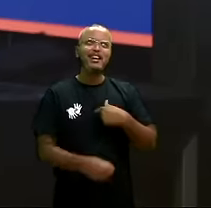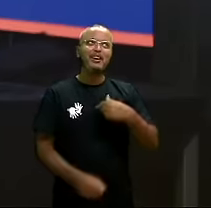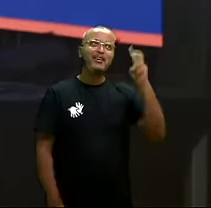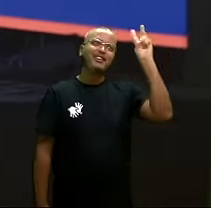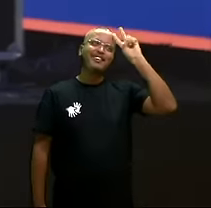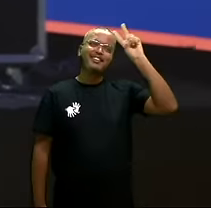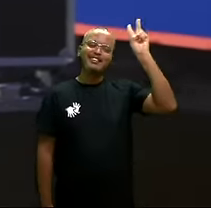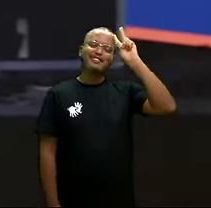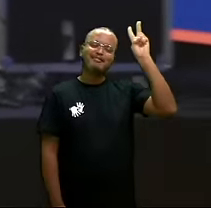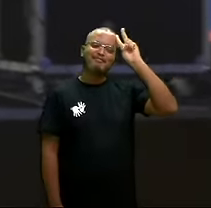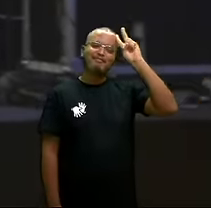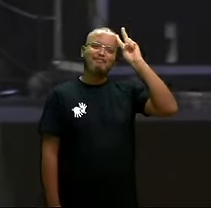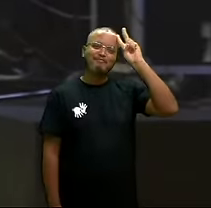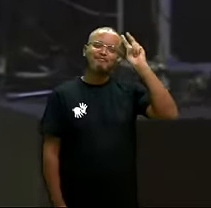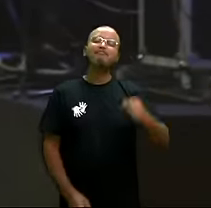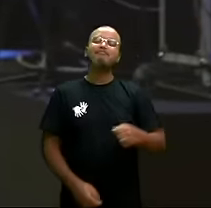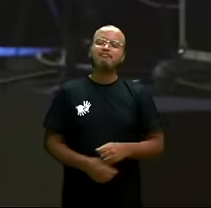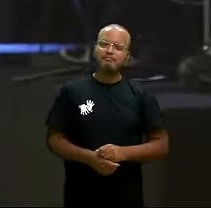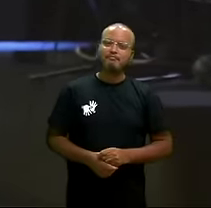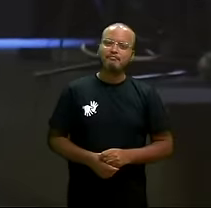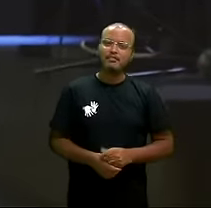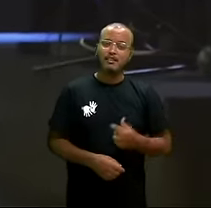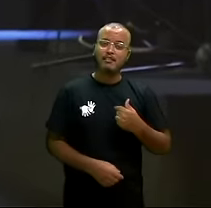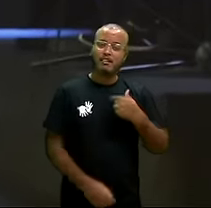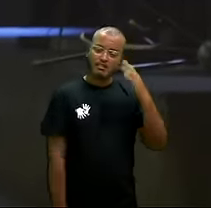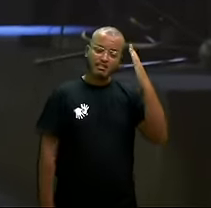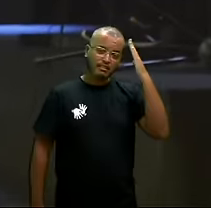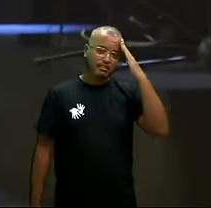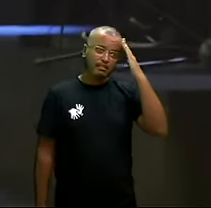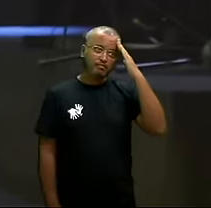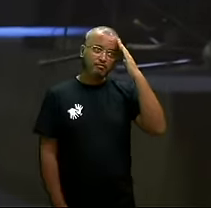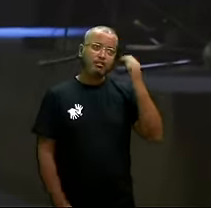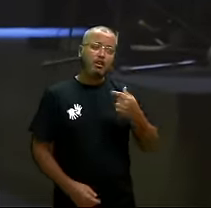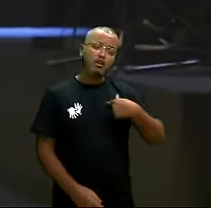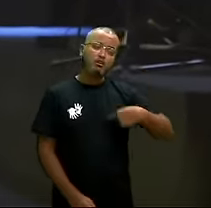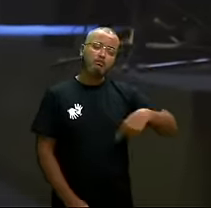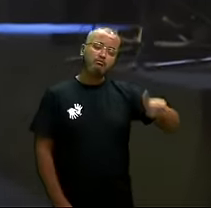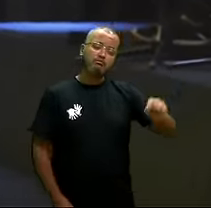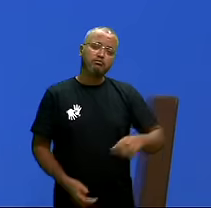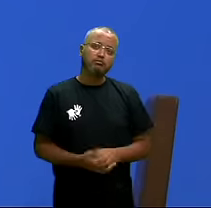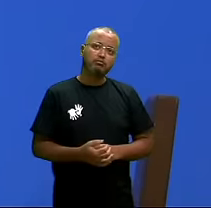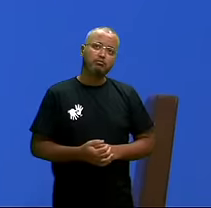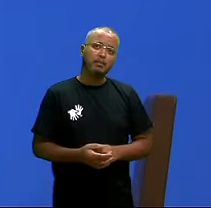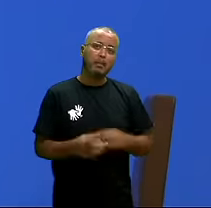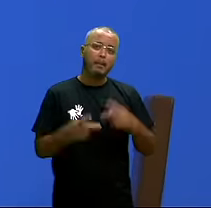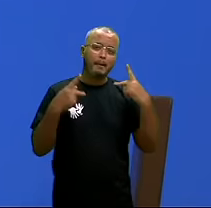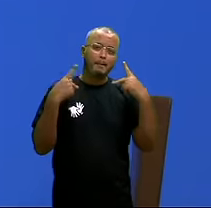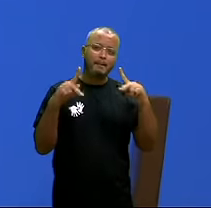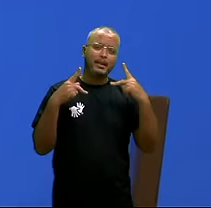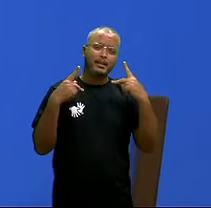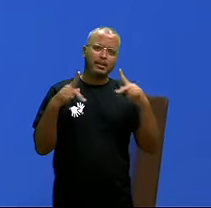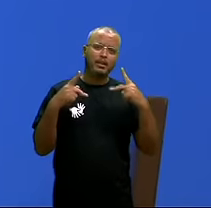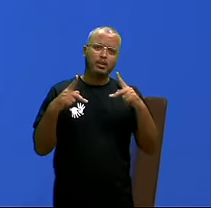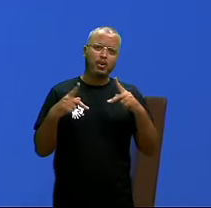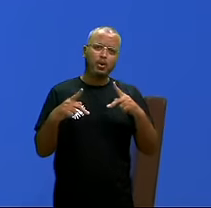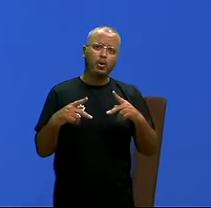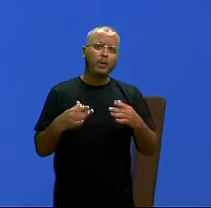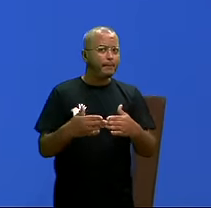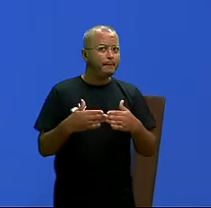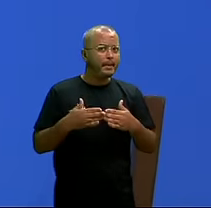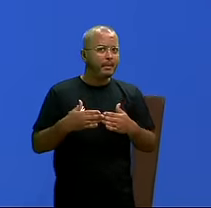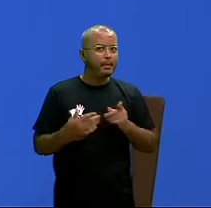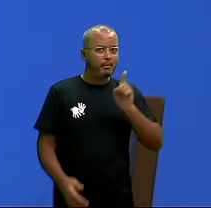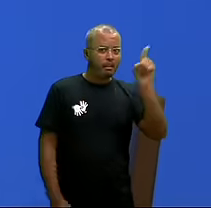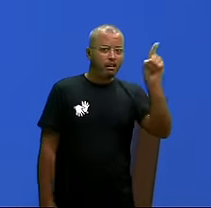passado. Eu falei, quer saber? Aí você vê, eu levo um monte de pregador nosso, já pediu para ficar em Copacabana Palace. E eu nunca tinha